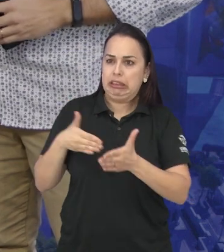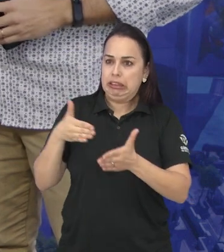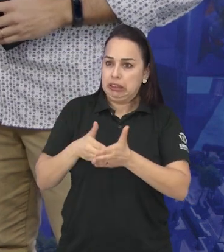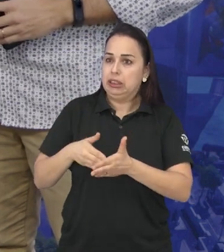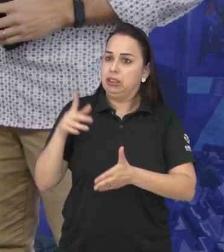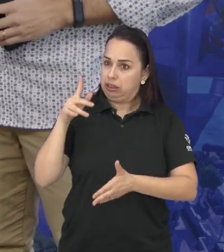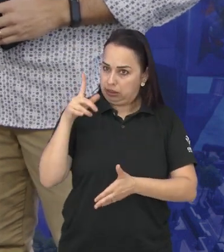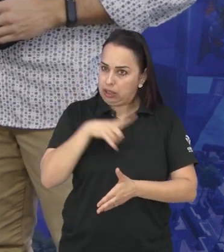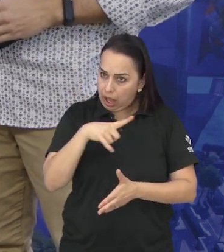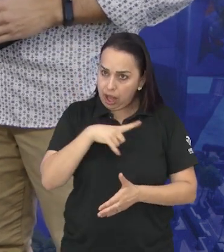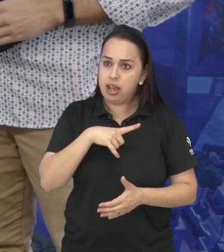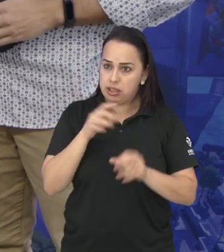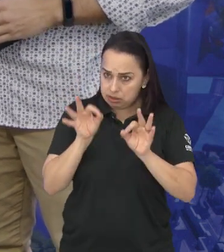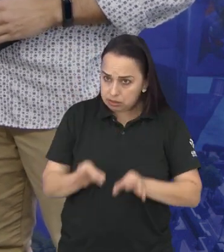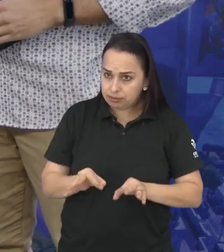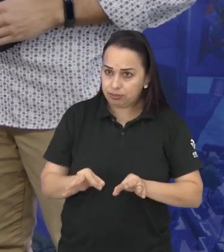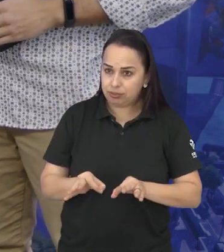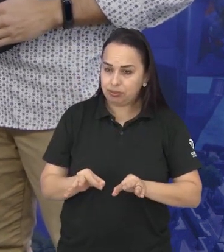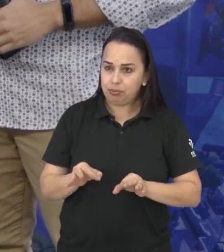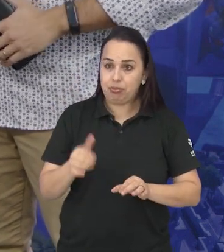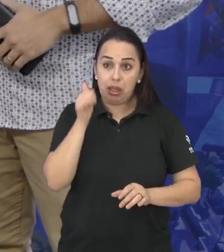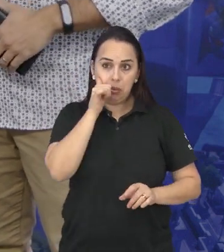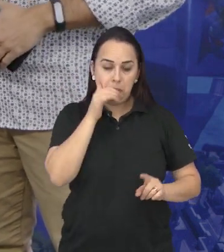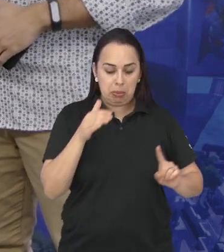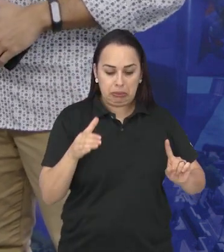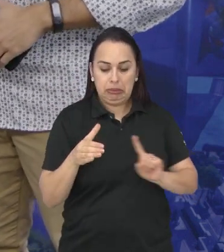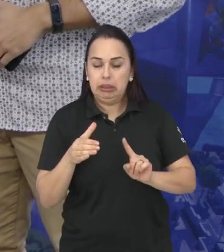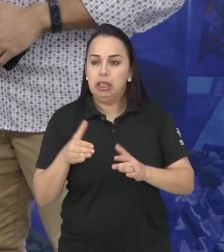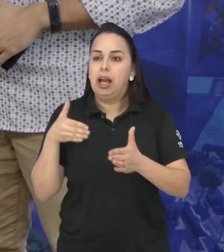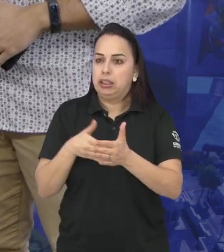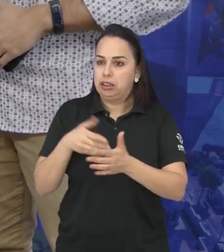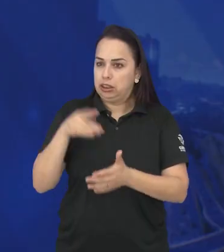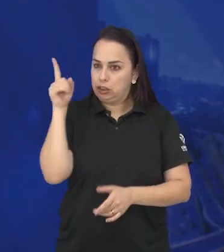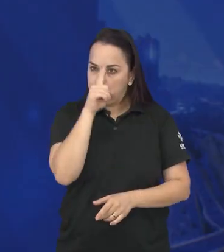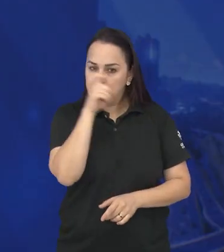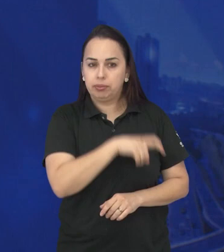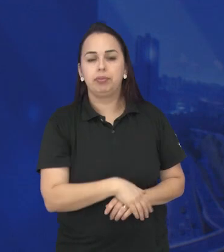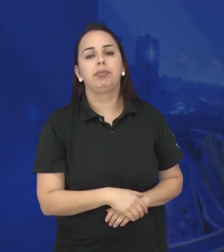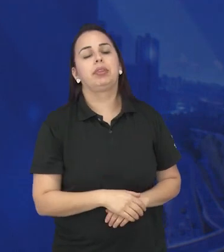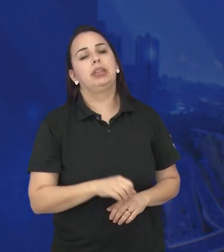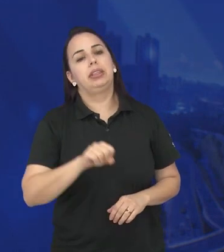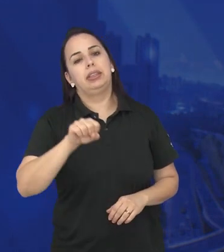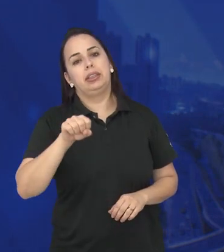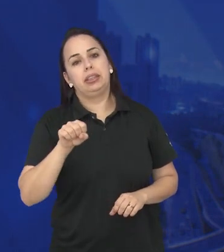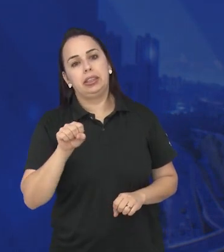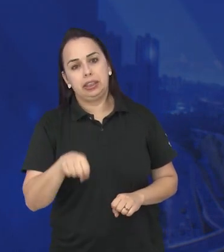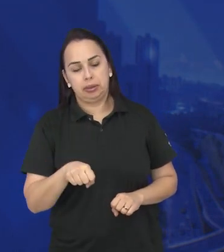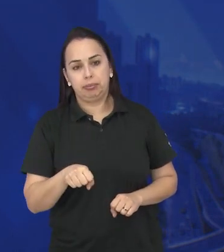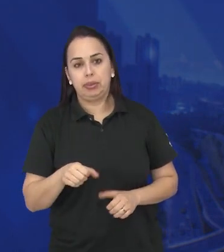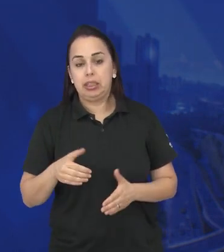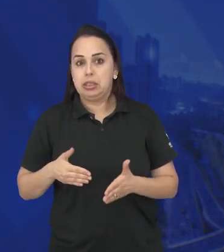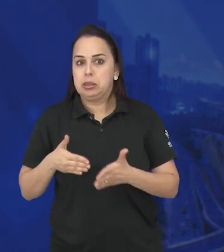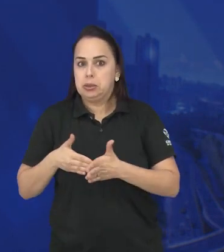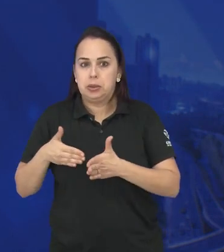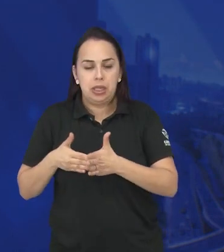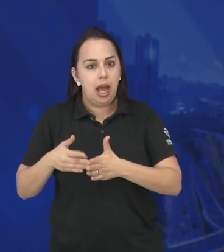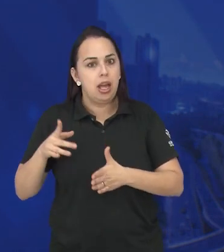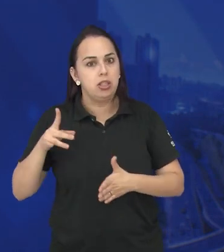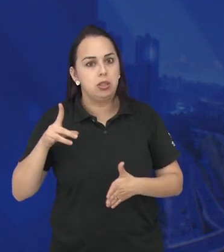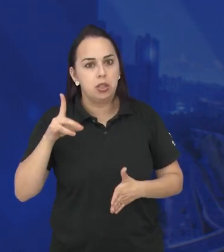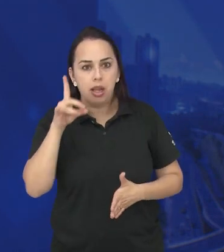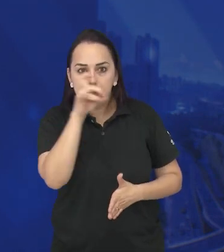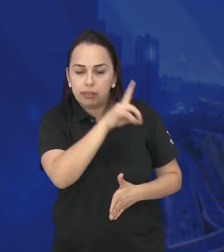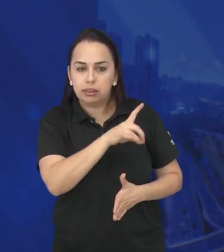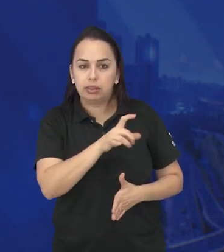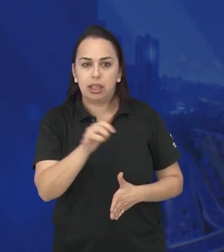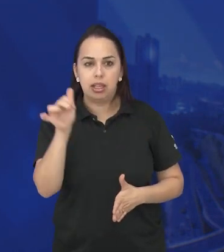muita dificuldade das mulheres no meio da ciência. Sim, eu acho que já começa com o acesso, né?